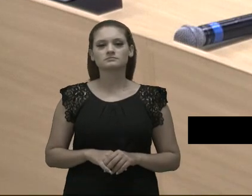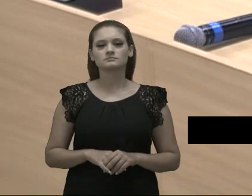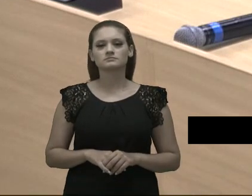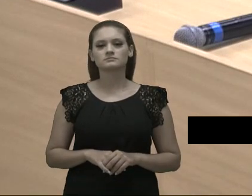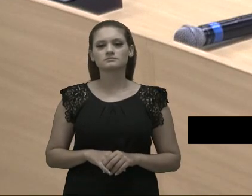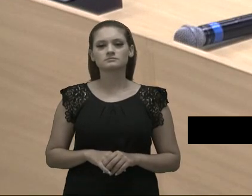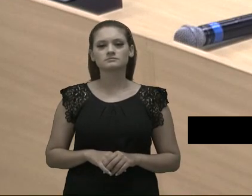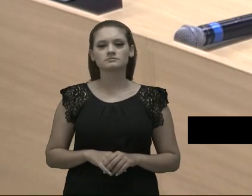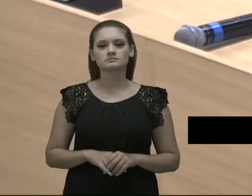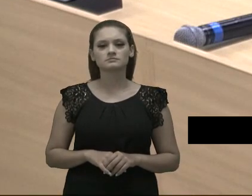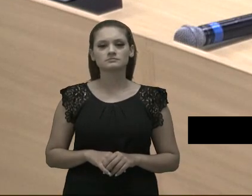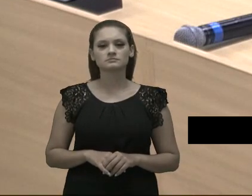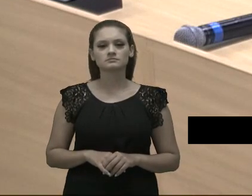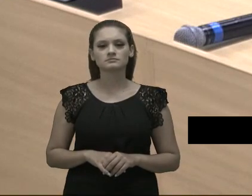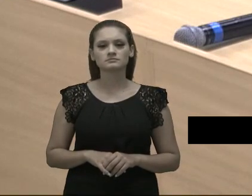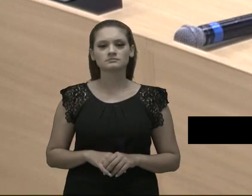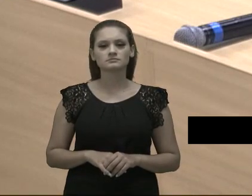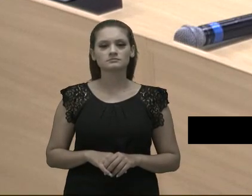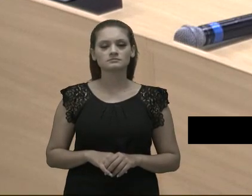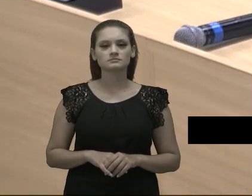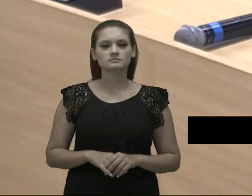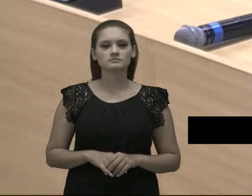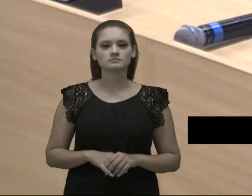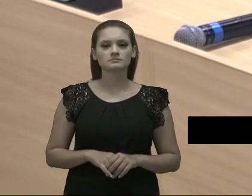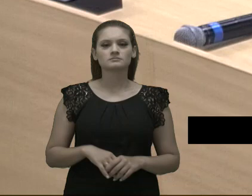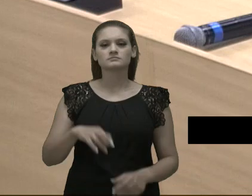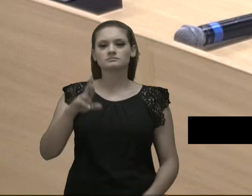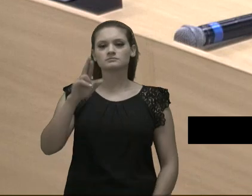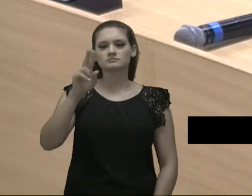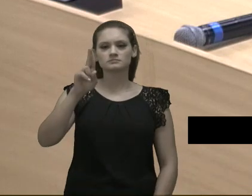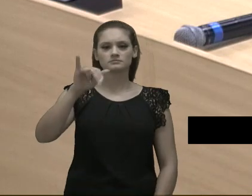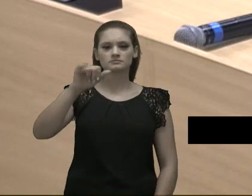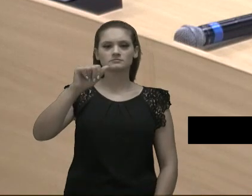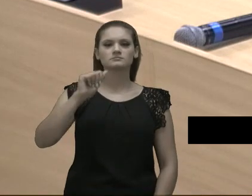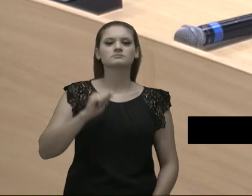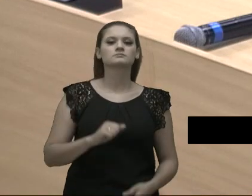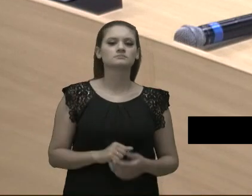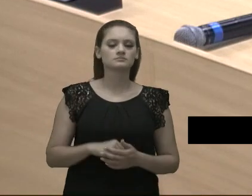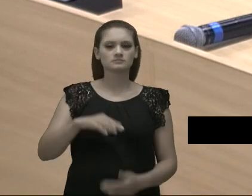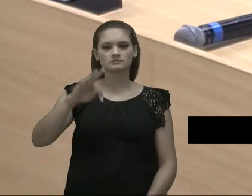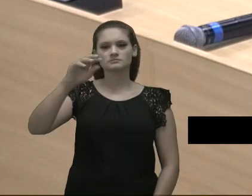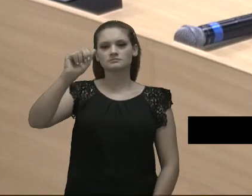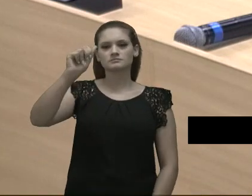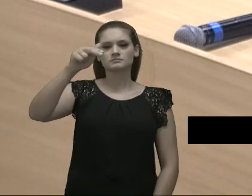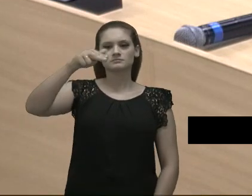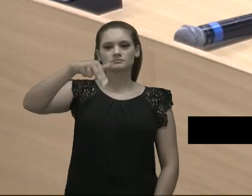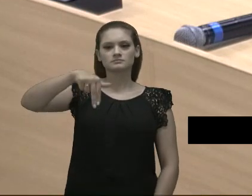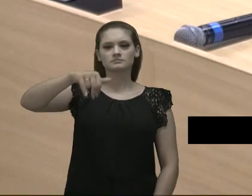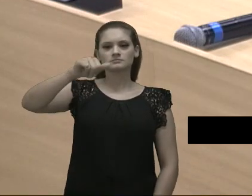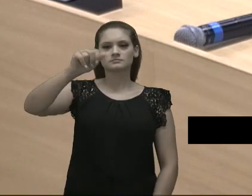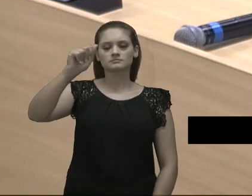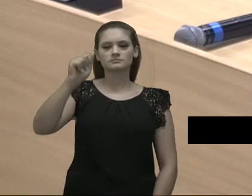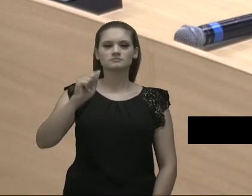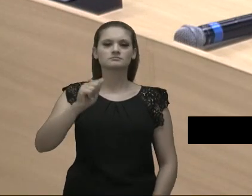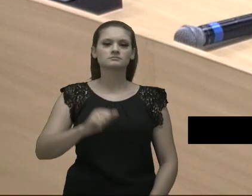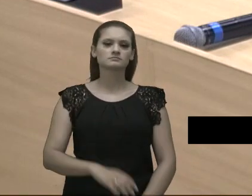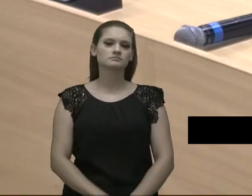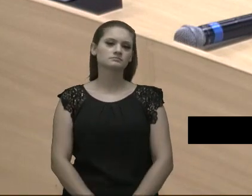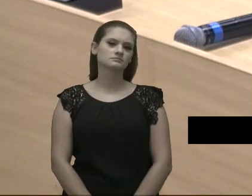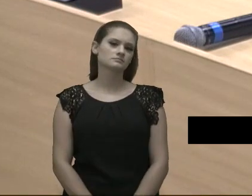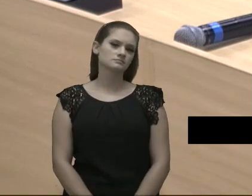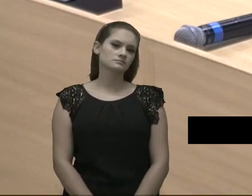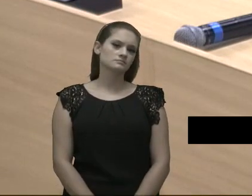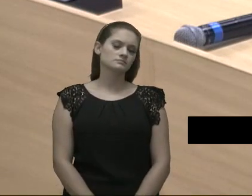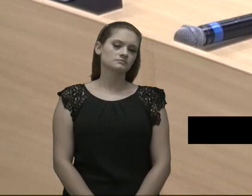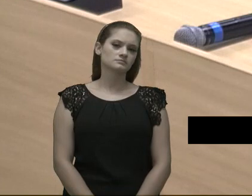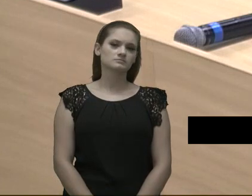Nossa, era muita sala. O Rui ficou numa sala, a Tânia ficou numa sala. Nossa, era muita